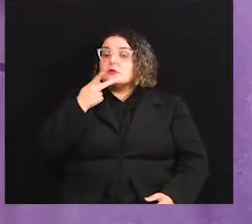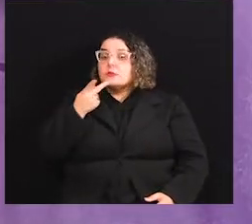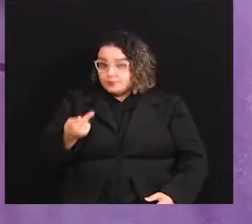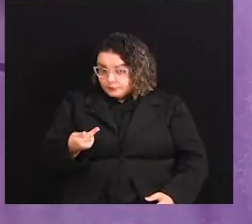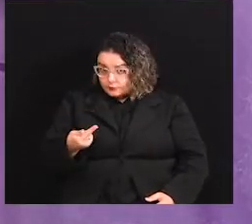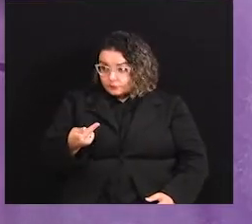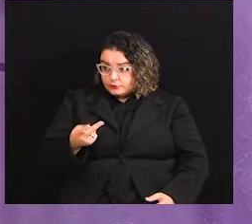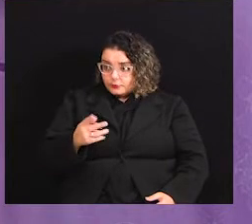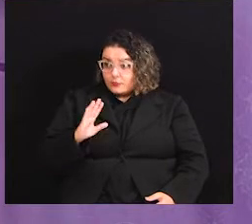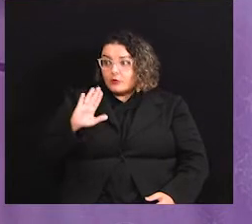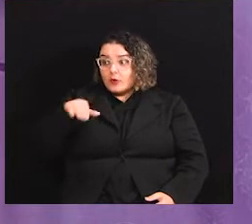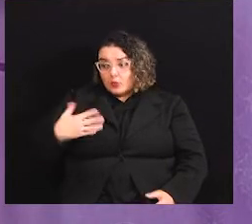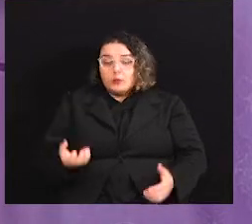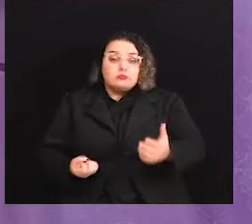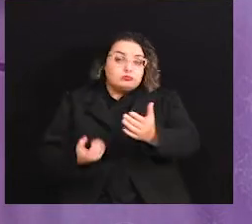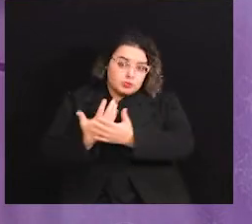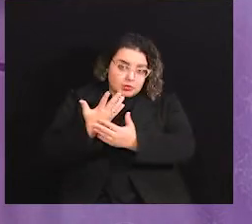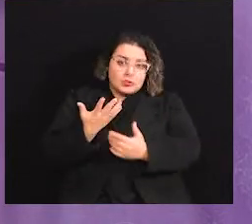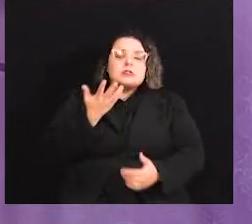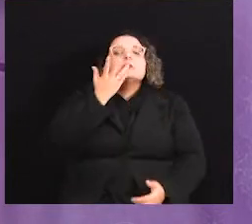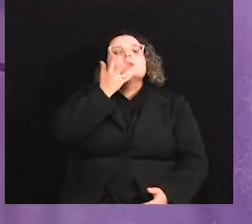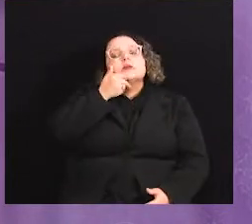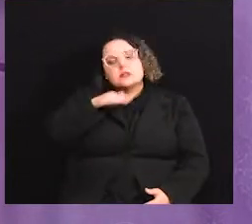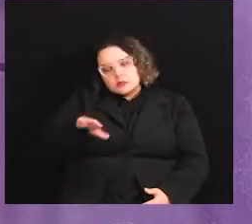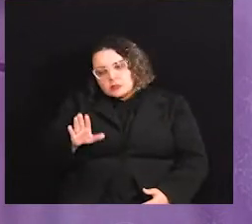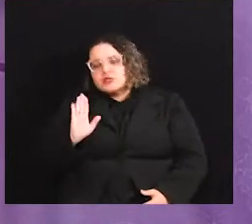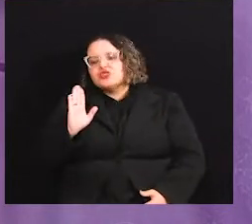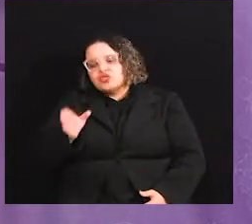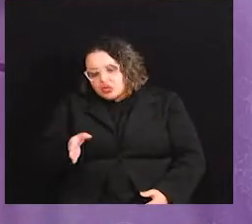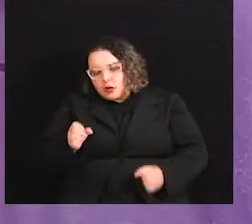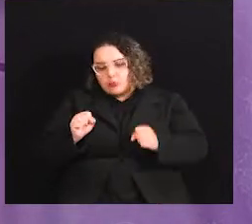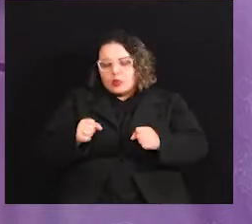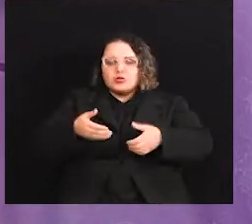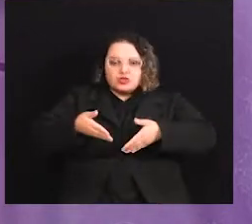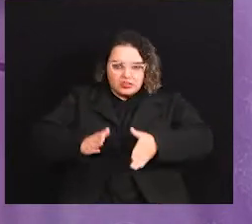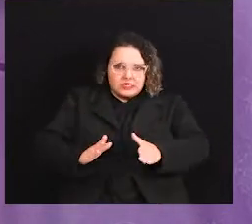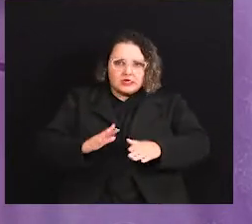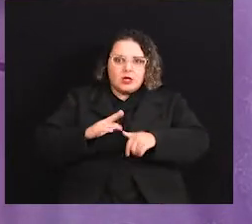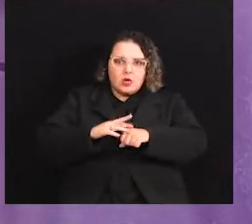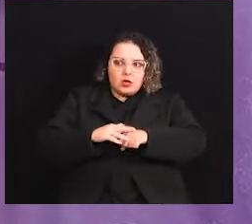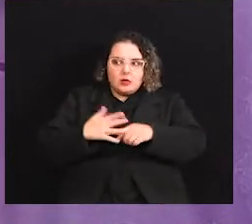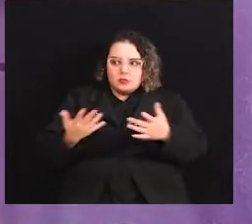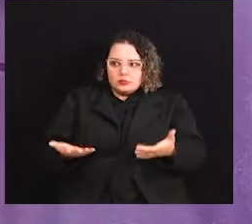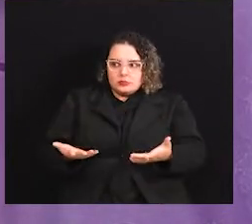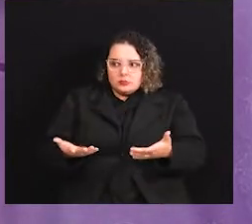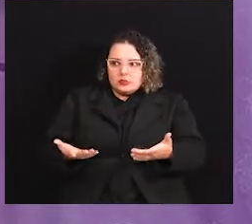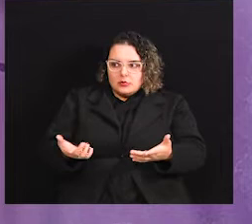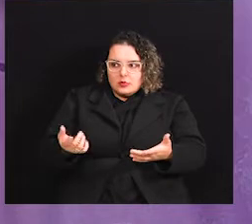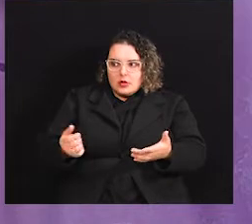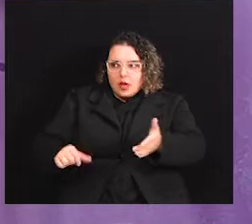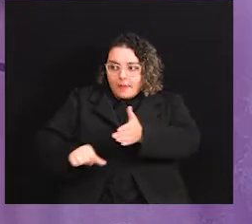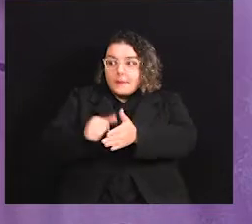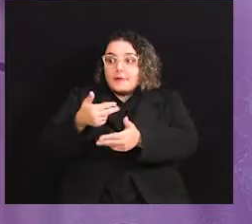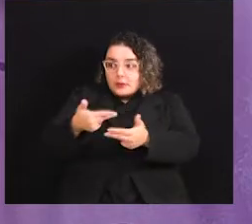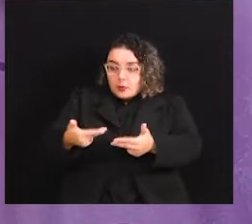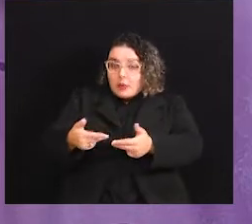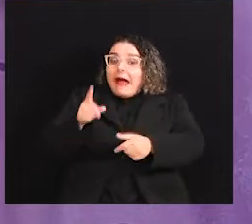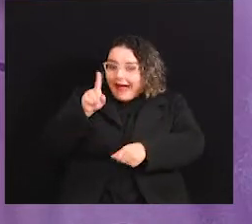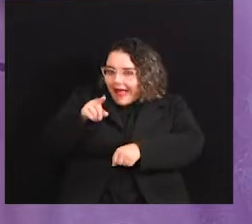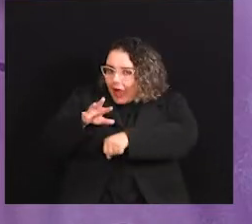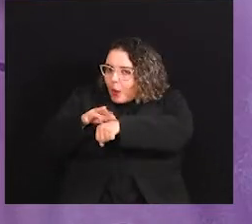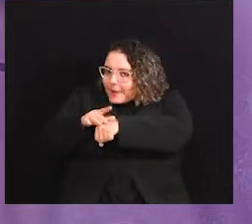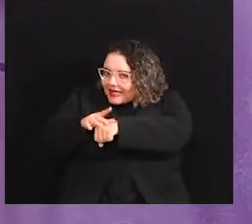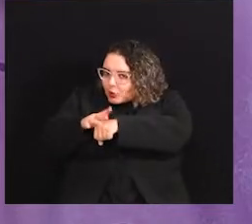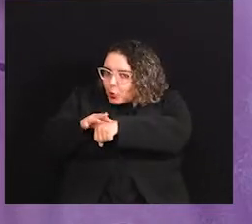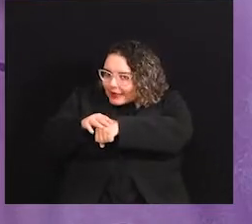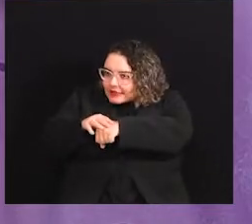aí de quando surge, né? Se a criança já pode vir nascer com essa doença. Na verdade, é uma doença? A primeira curiosidade, é uma